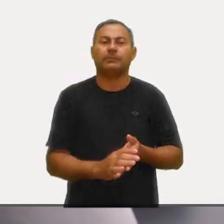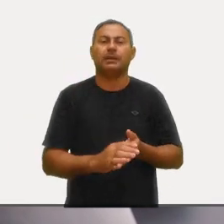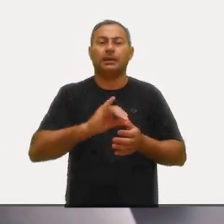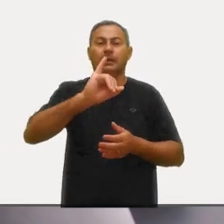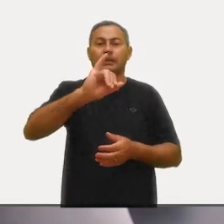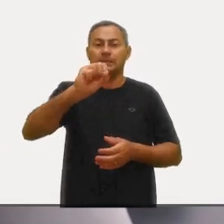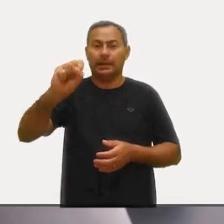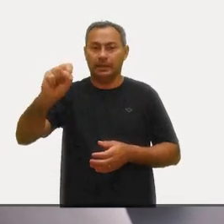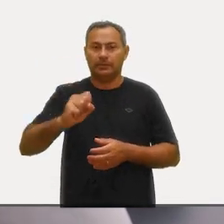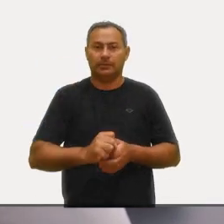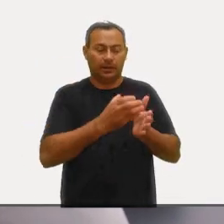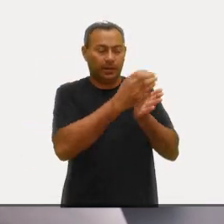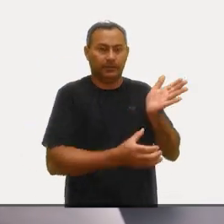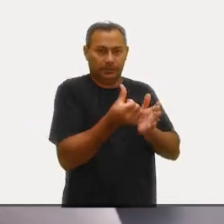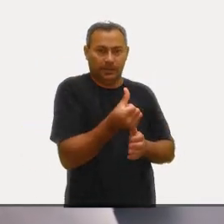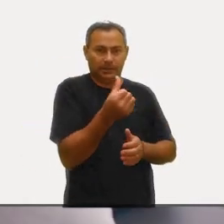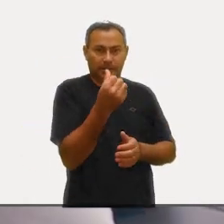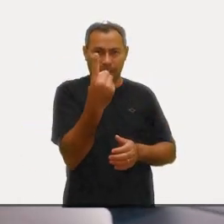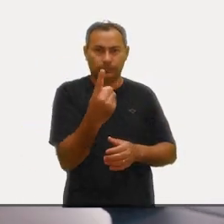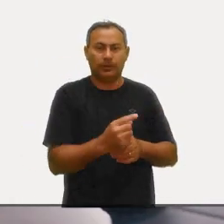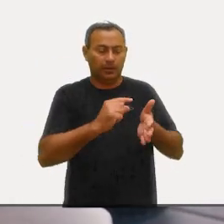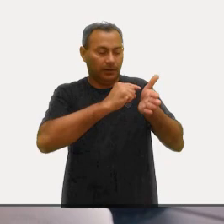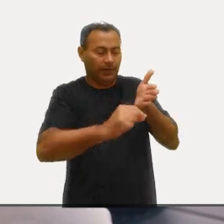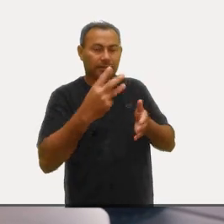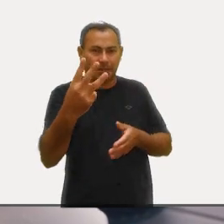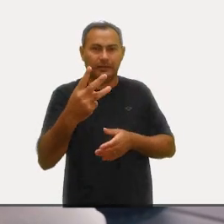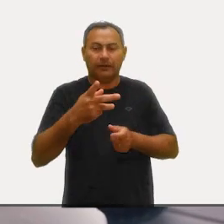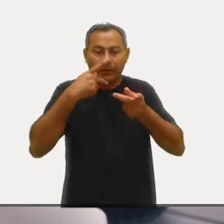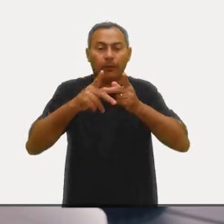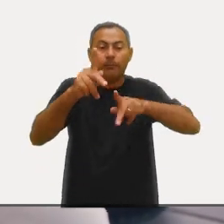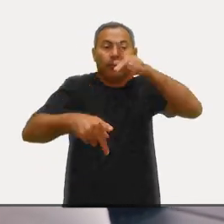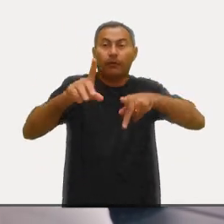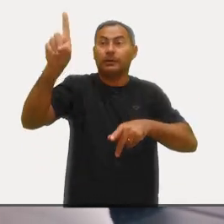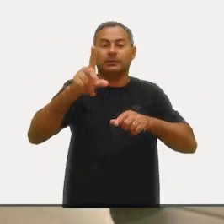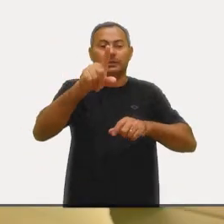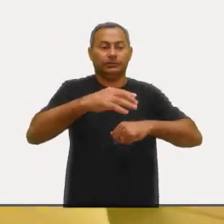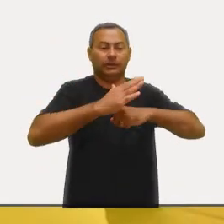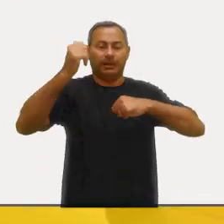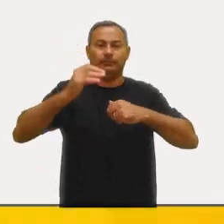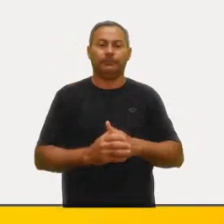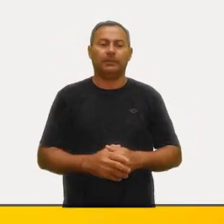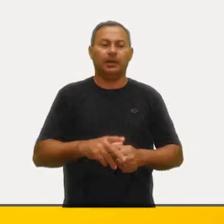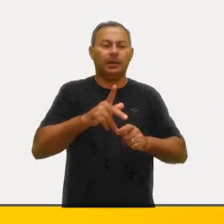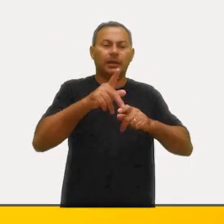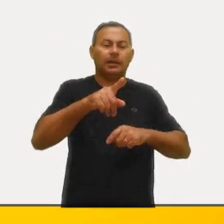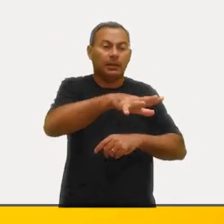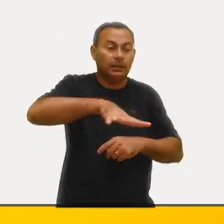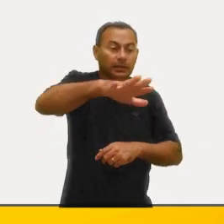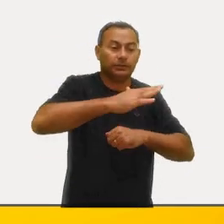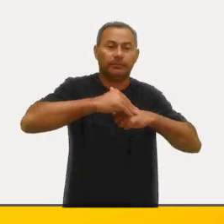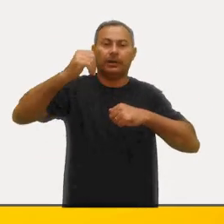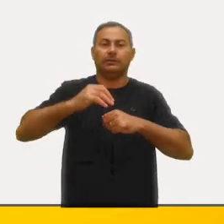você. Isaías, capítulo 61, verso 3, que diz como o povo de Deus deve ser chamado. Diz assim, eles